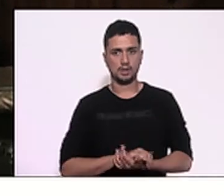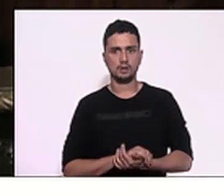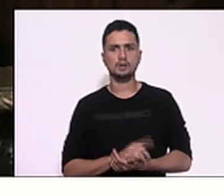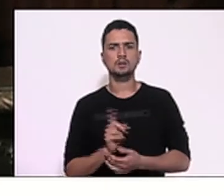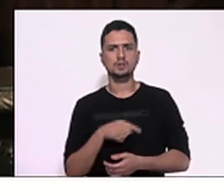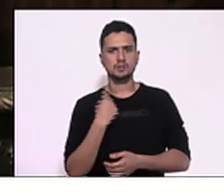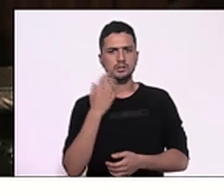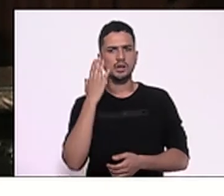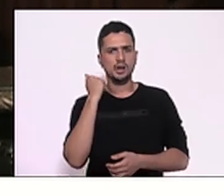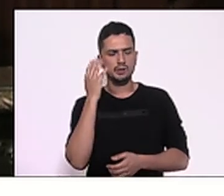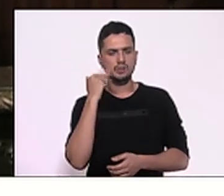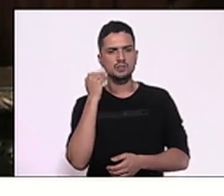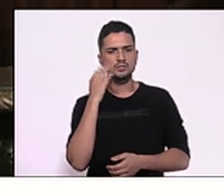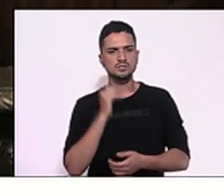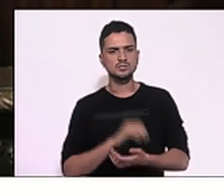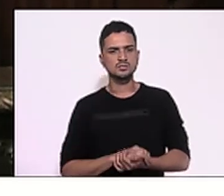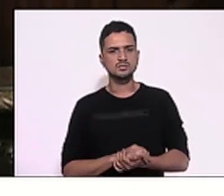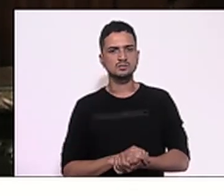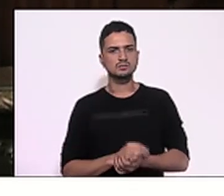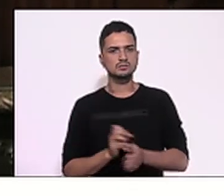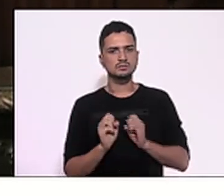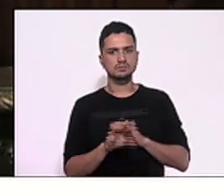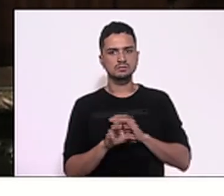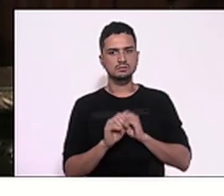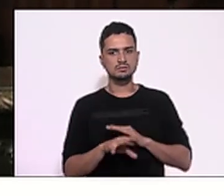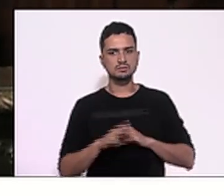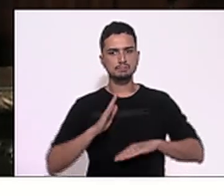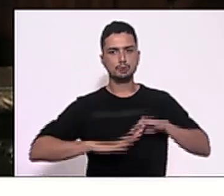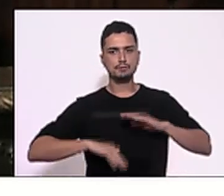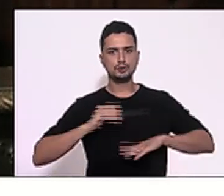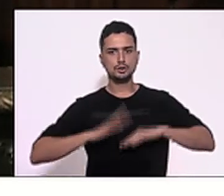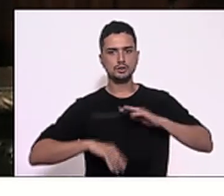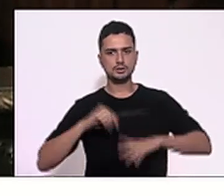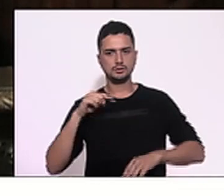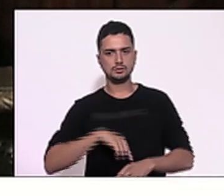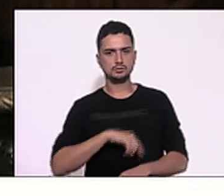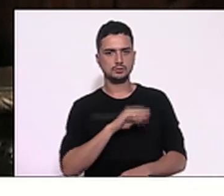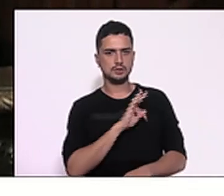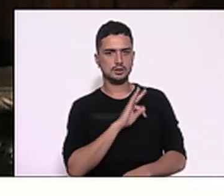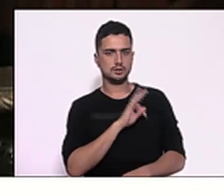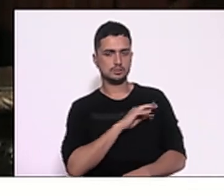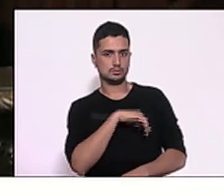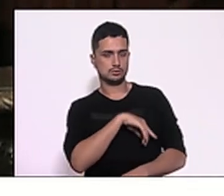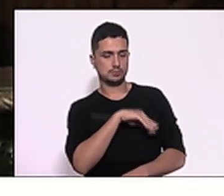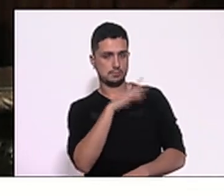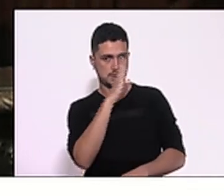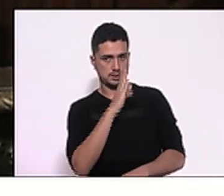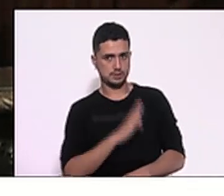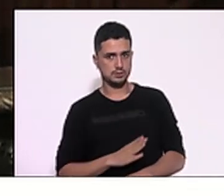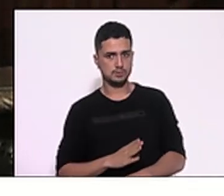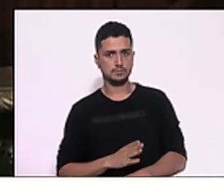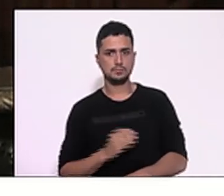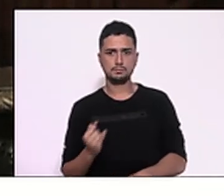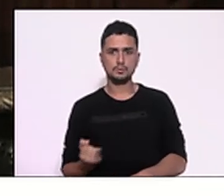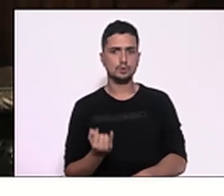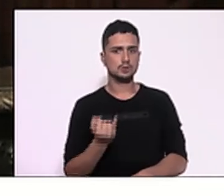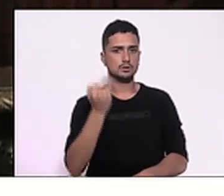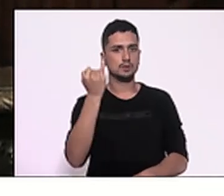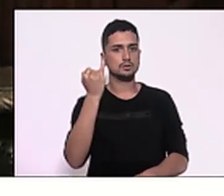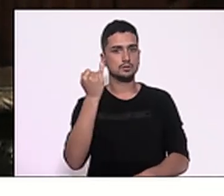Sabemos todos que o ensino profissional no Brasil tem um marco importantíssimo